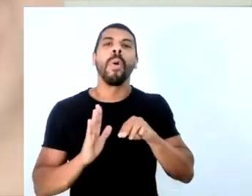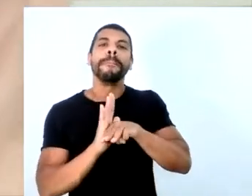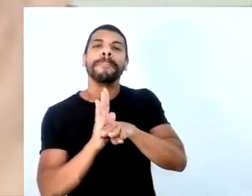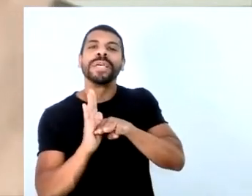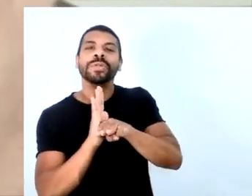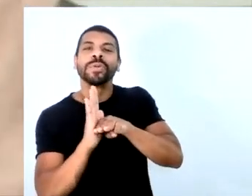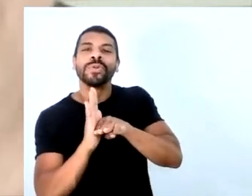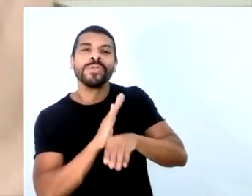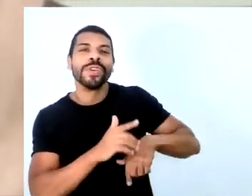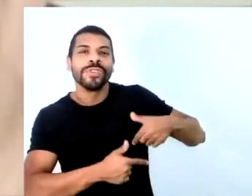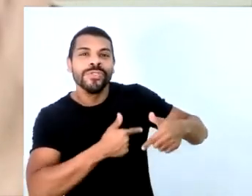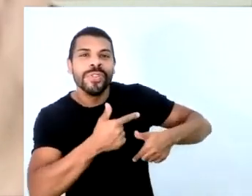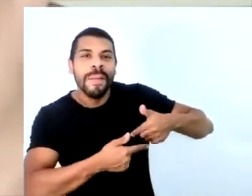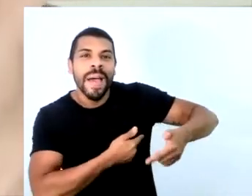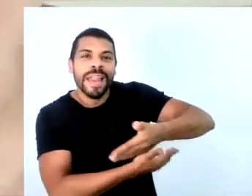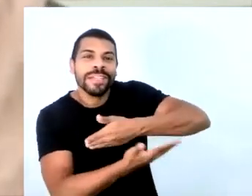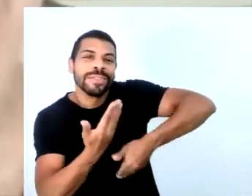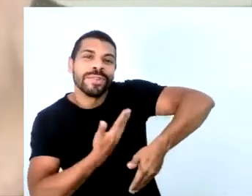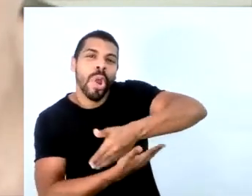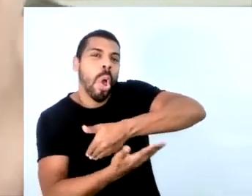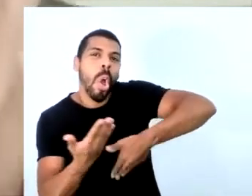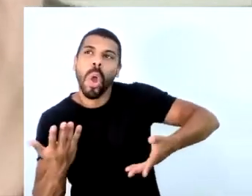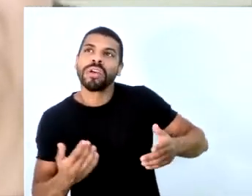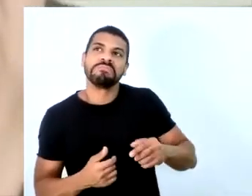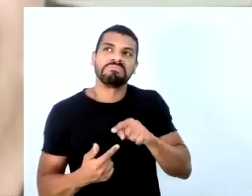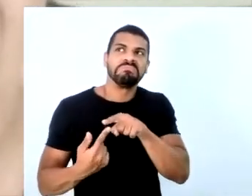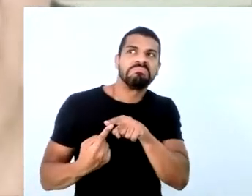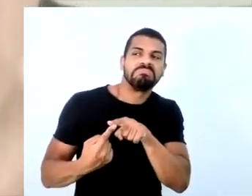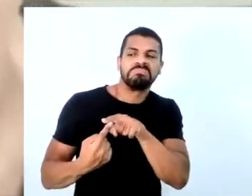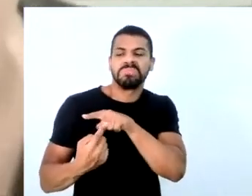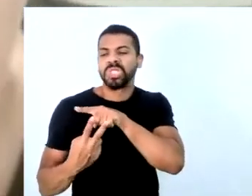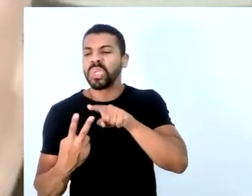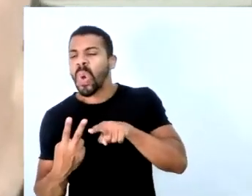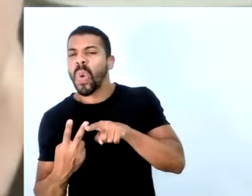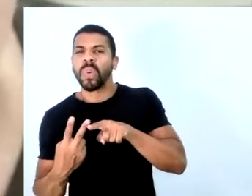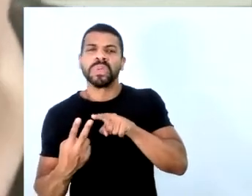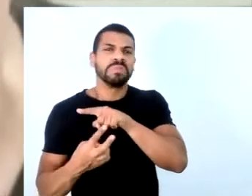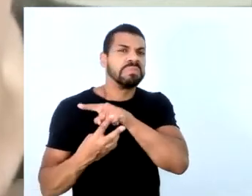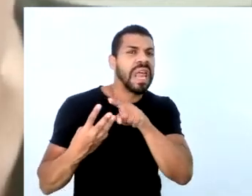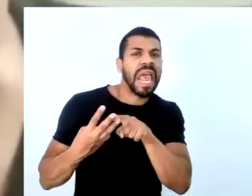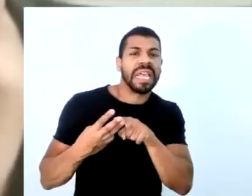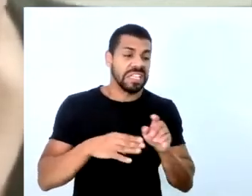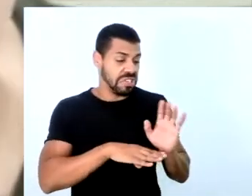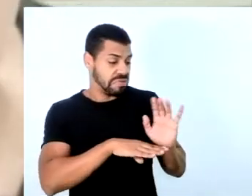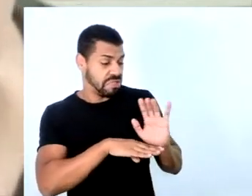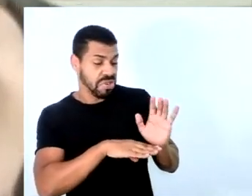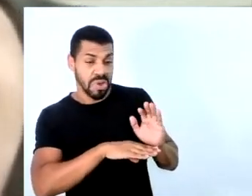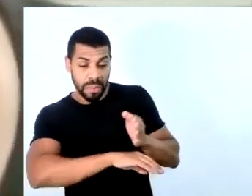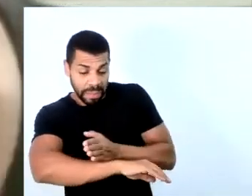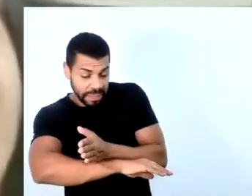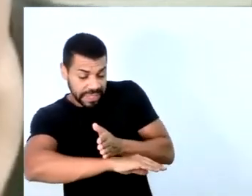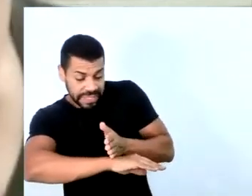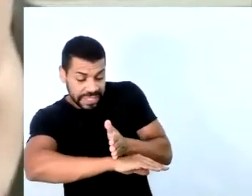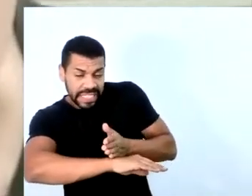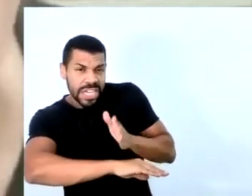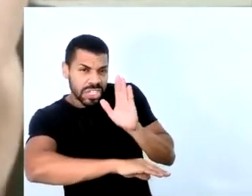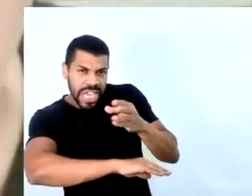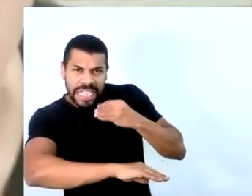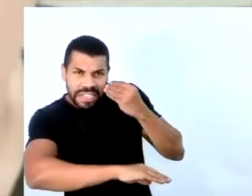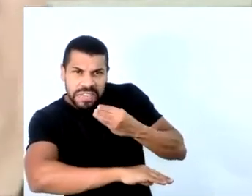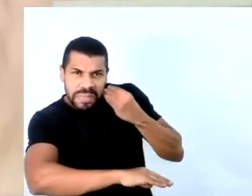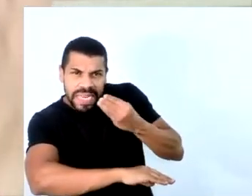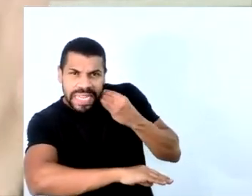filme ao mesmo tempo, como que você conseguiria ter esse seu método de trabalho, de mergulho, de troca, com mais de um ou dois,